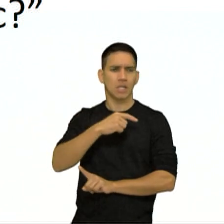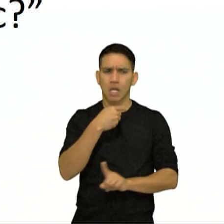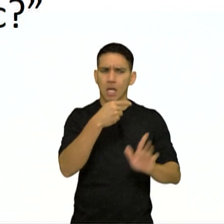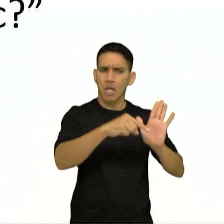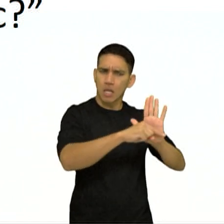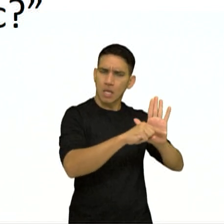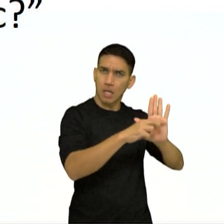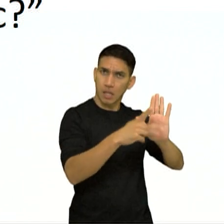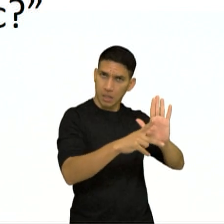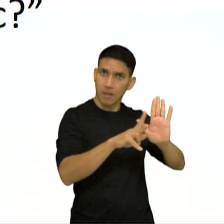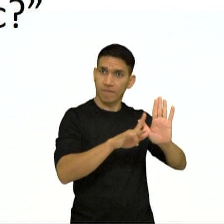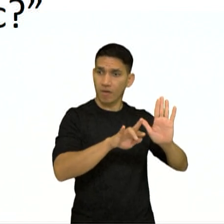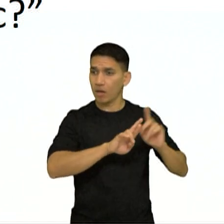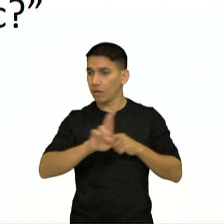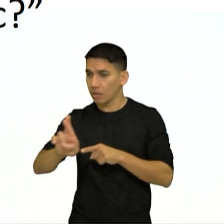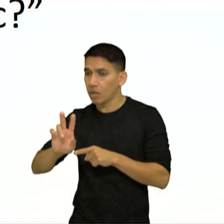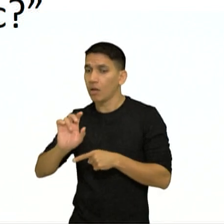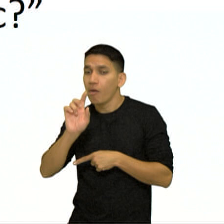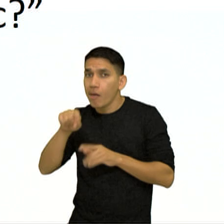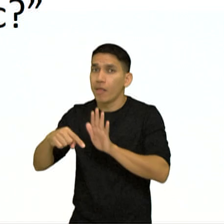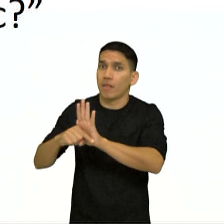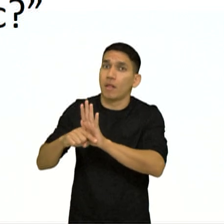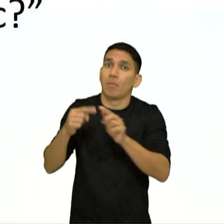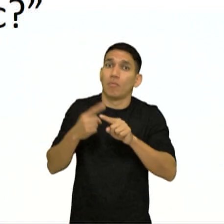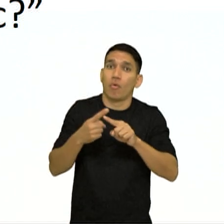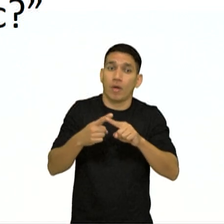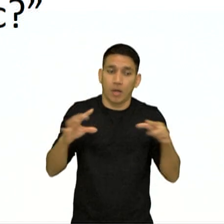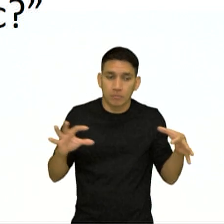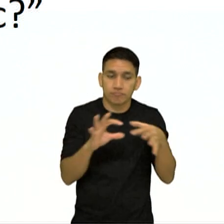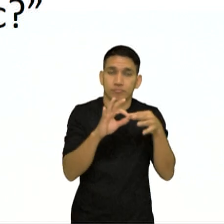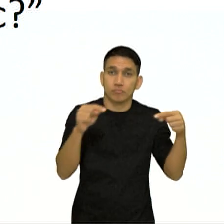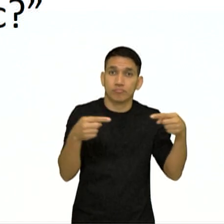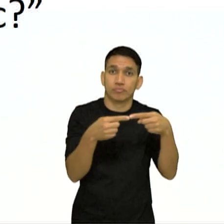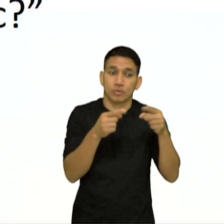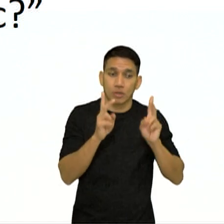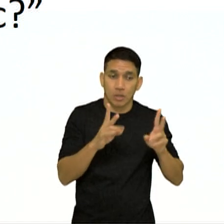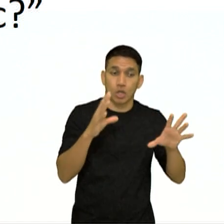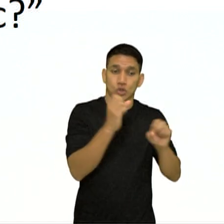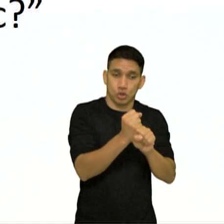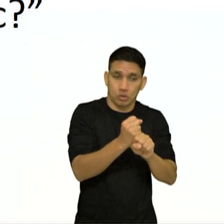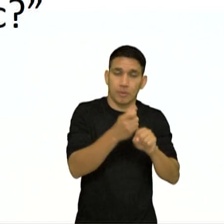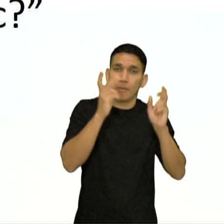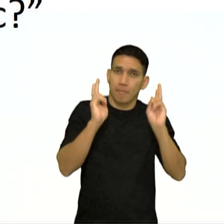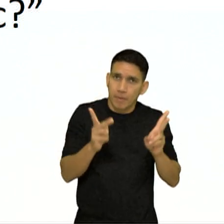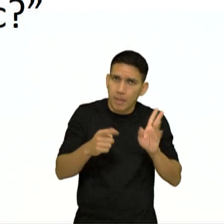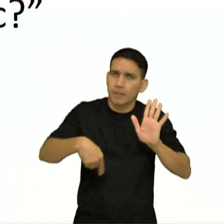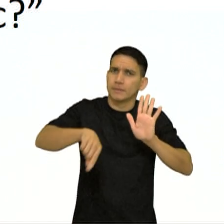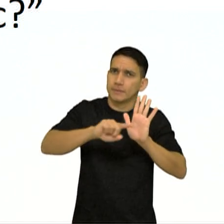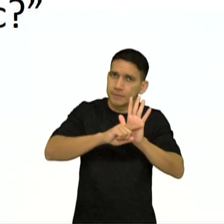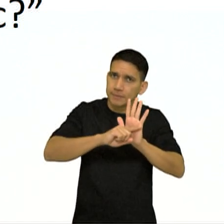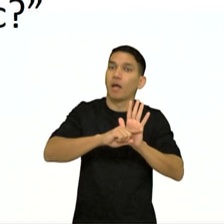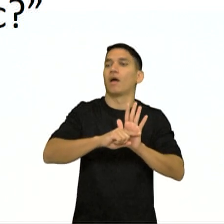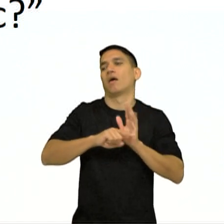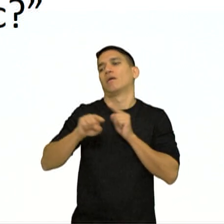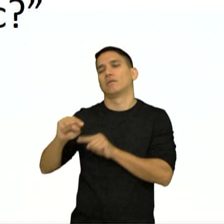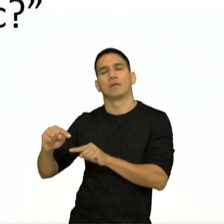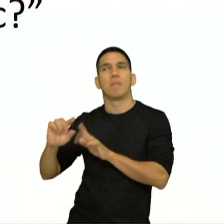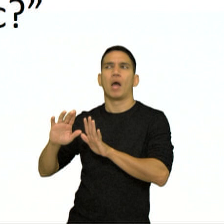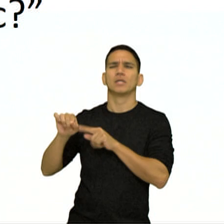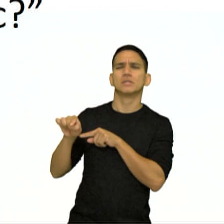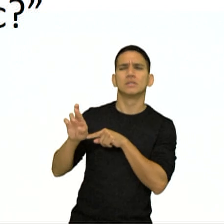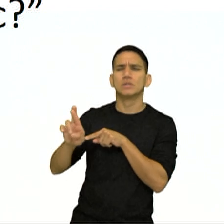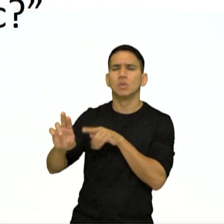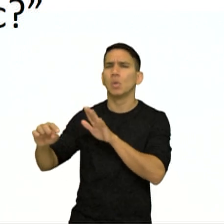Negativo você vai ter um resultado negativo porque sinais iguais some repente não bom então vou ter que pensar no número que seja positivo